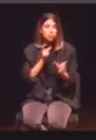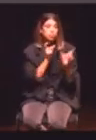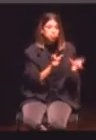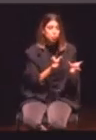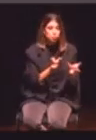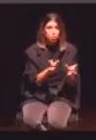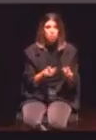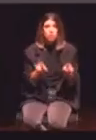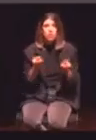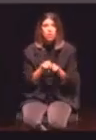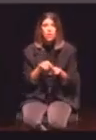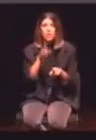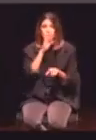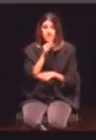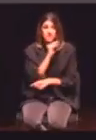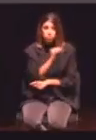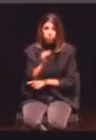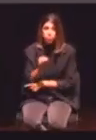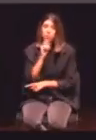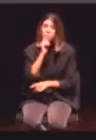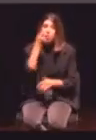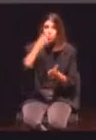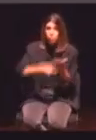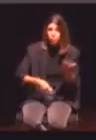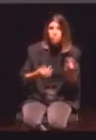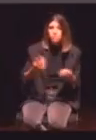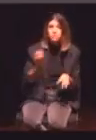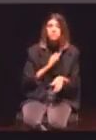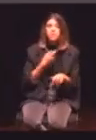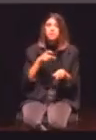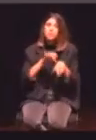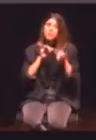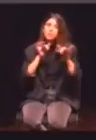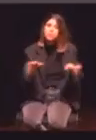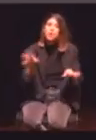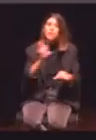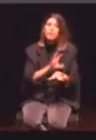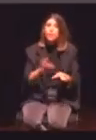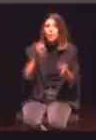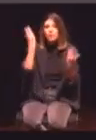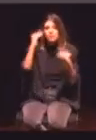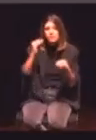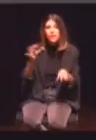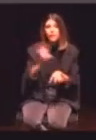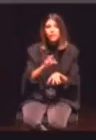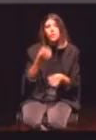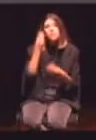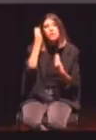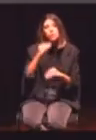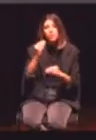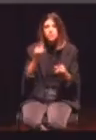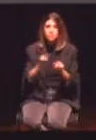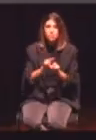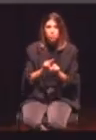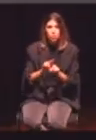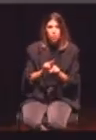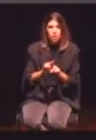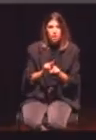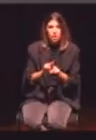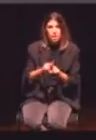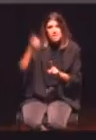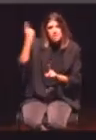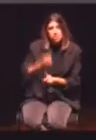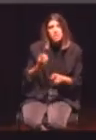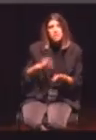e passível de coima, mas a mensagem tem de passar para as pessoas de forma educativa e clara, sem diabolizar os pomos e para que se perceba que